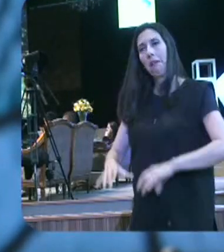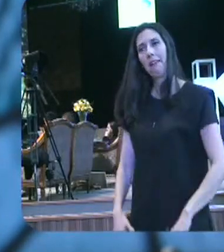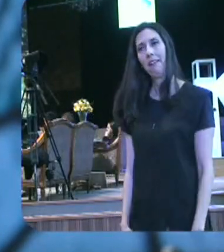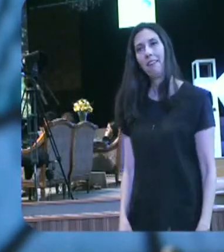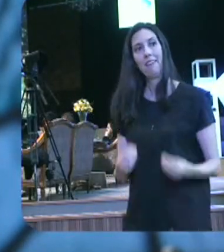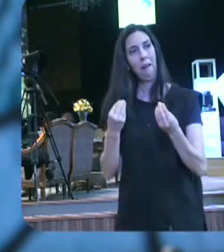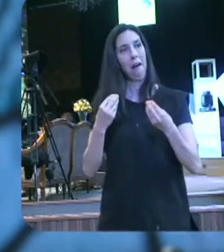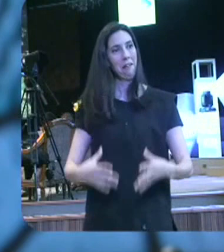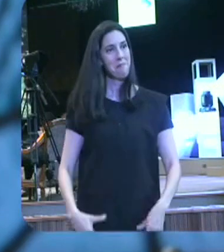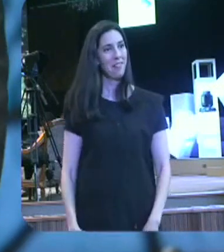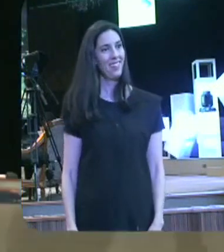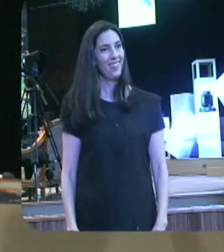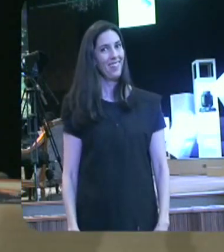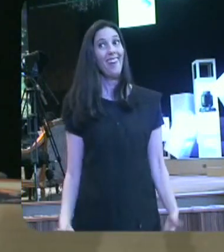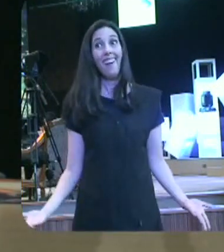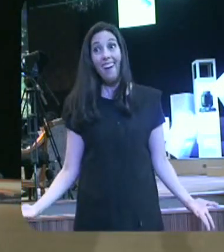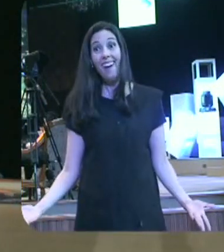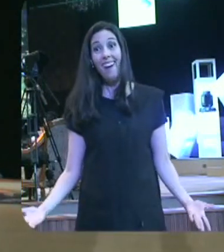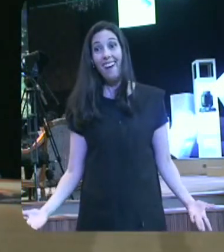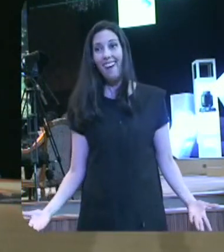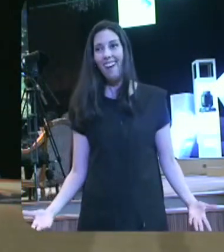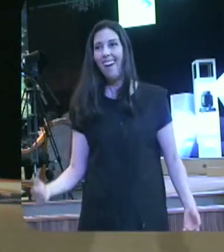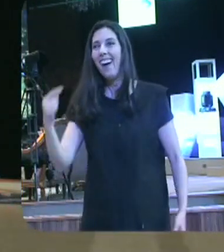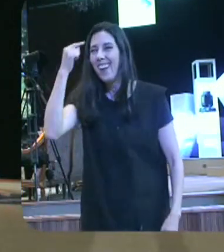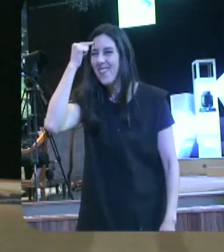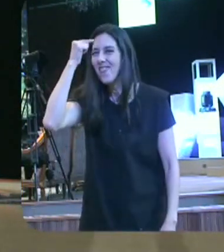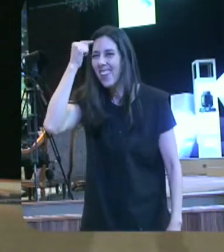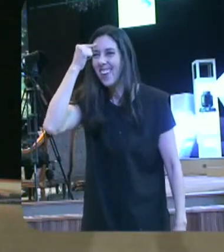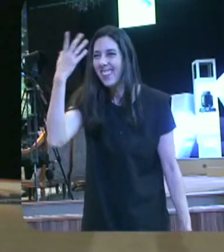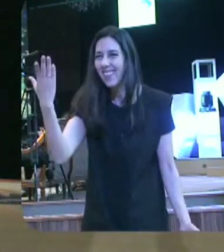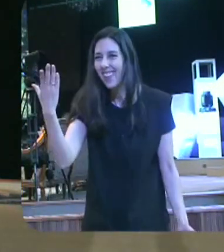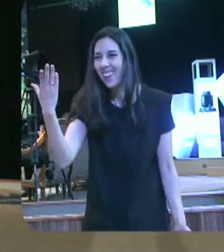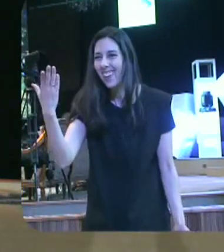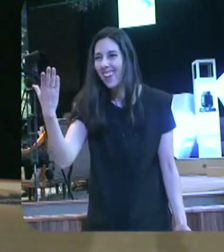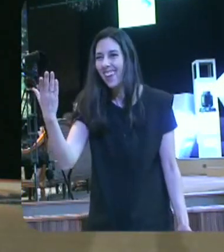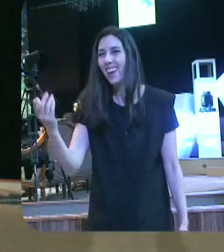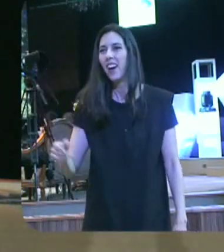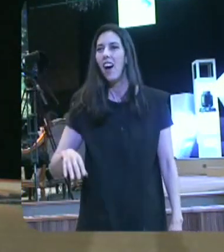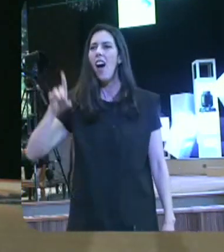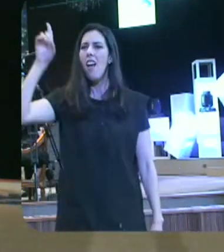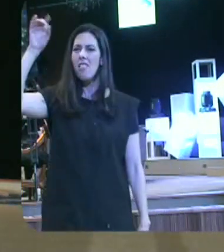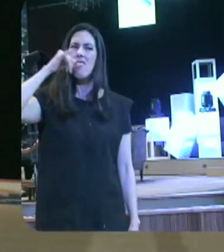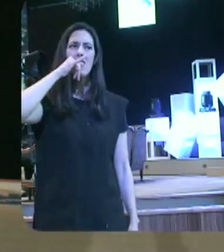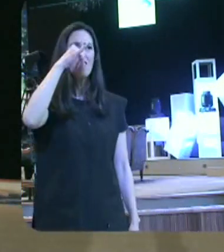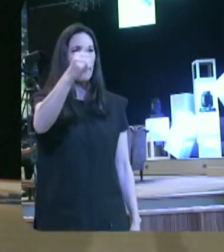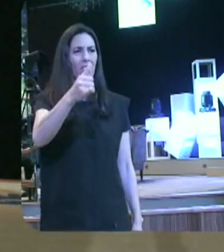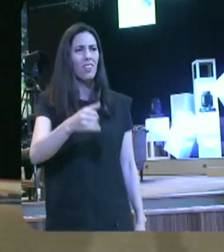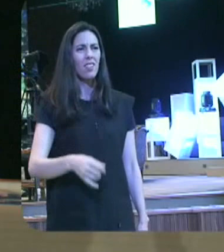olha, você acha que eu não posso ouvir o seu choro?